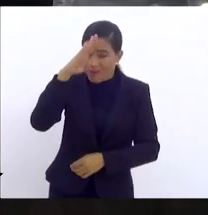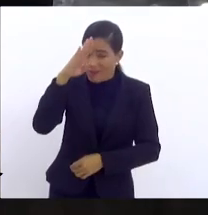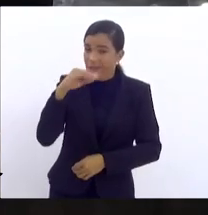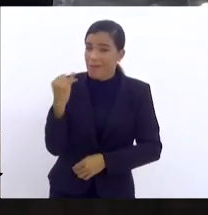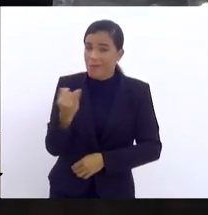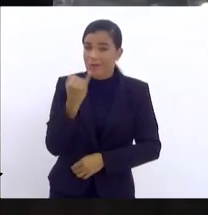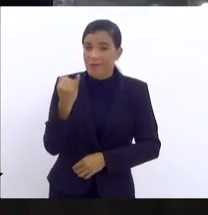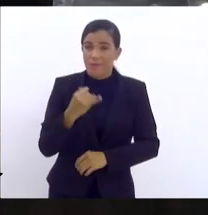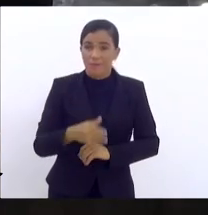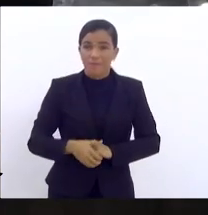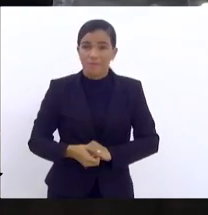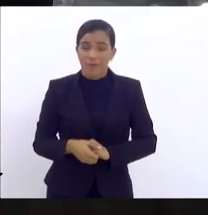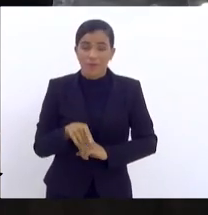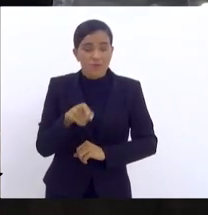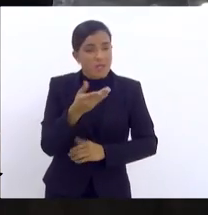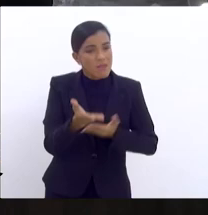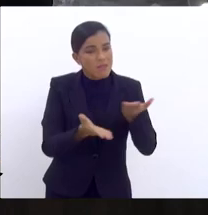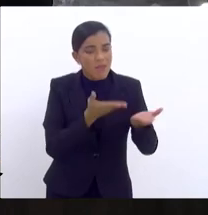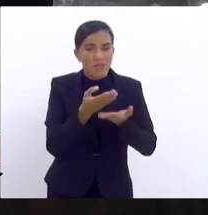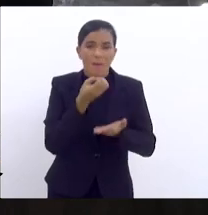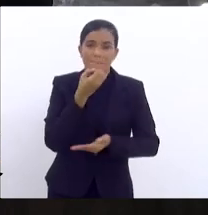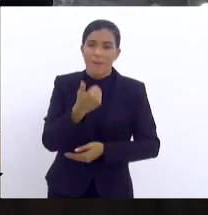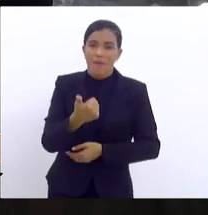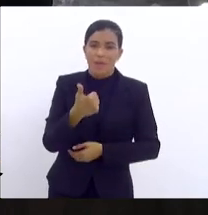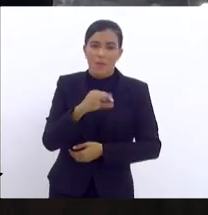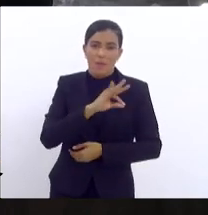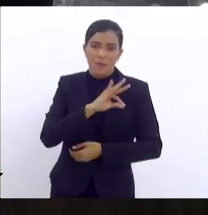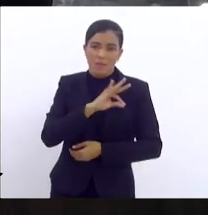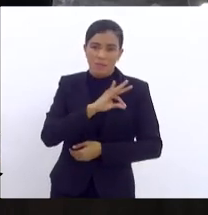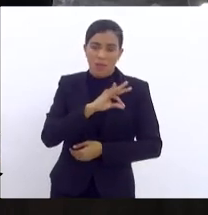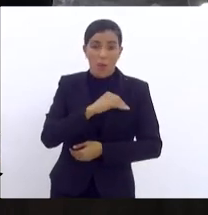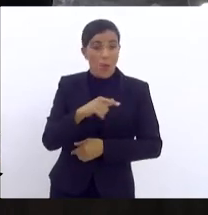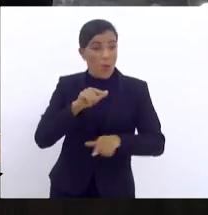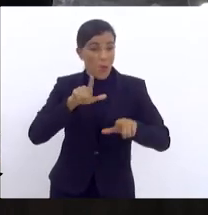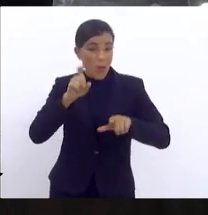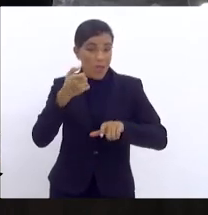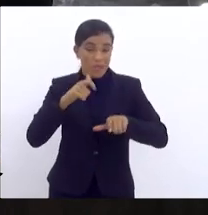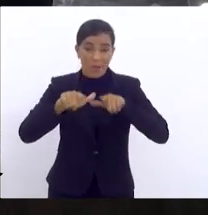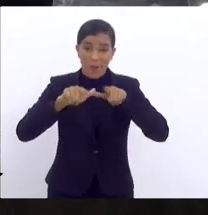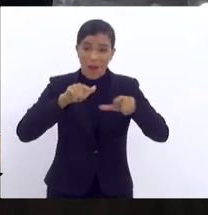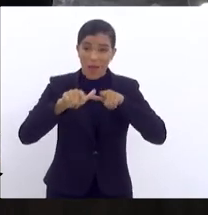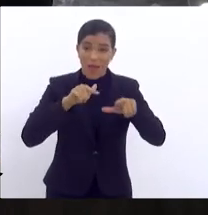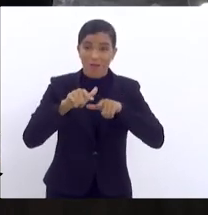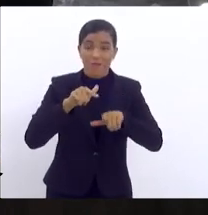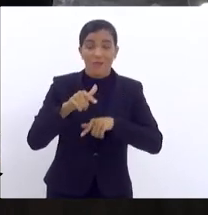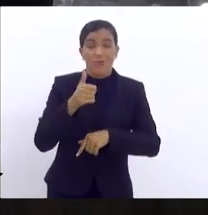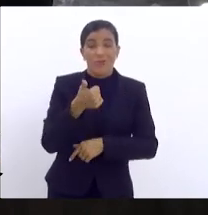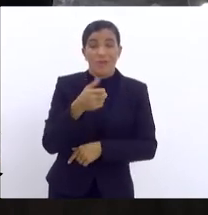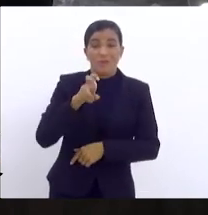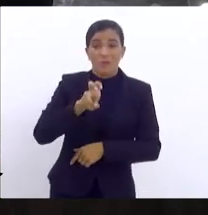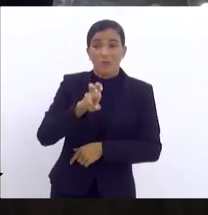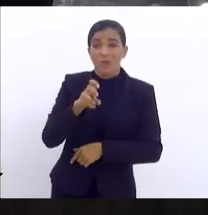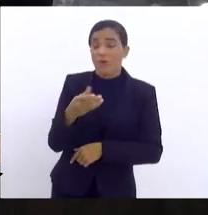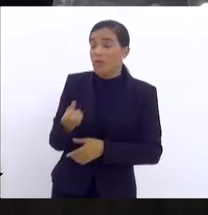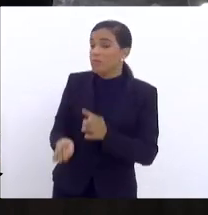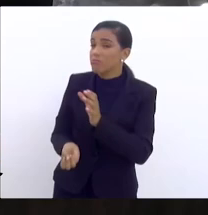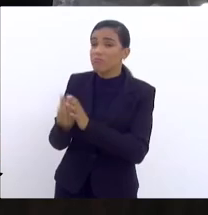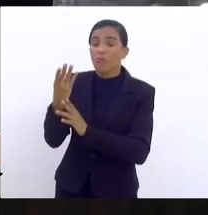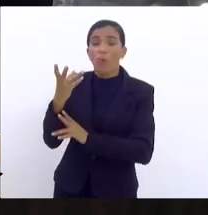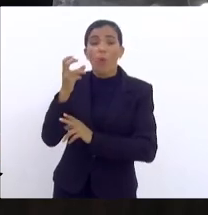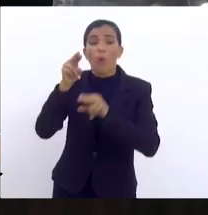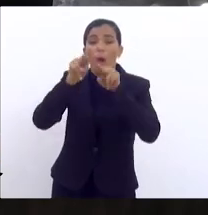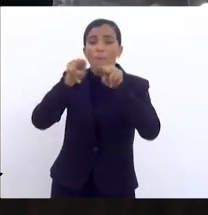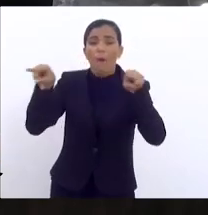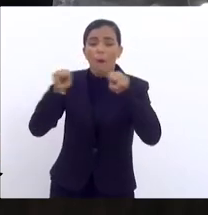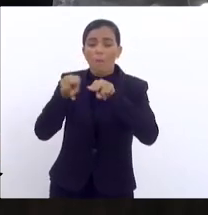é muito importante você tratar bem o policial eu me lembro quando tava no décimo quinto eu pedi o P4 para que fizesse um alojamento Digno Para quem tira 24